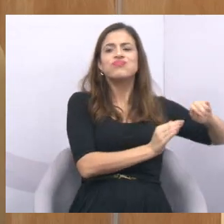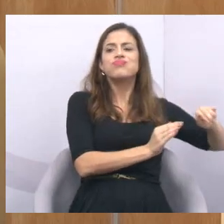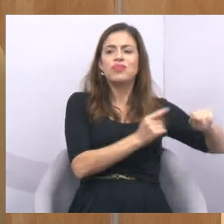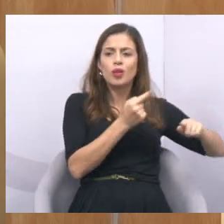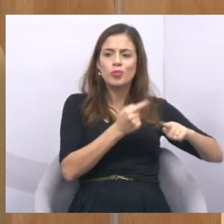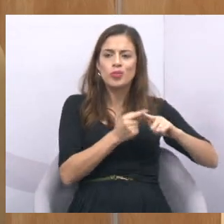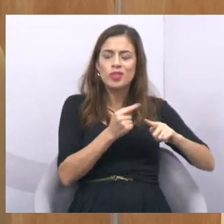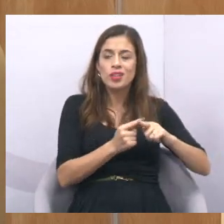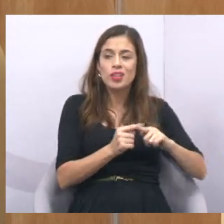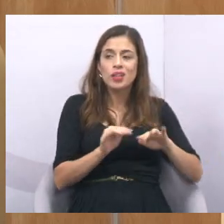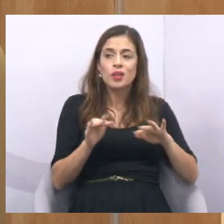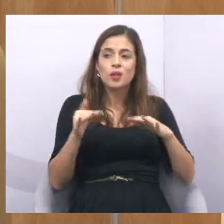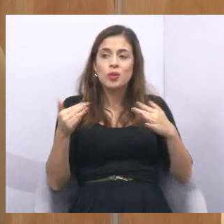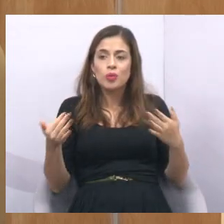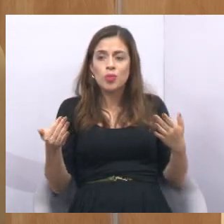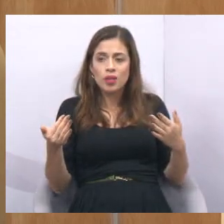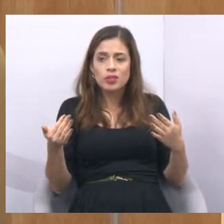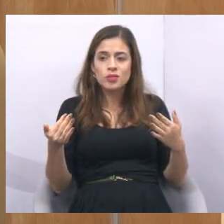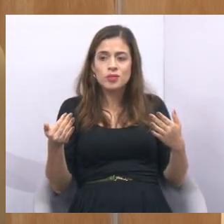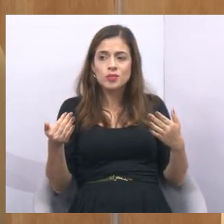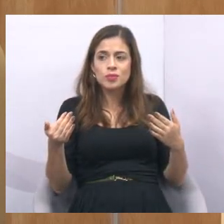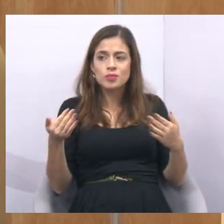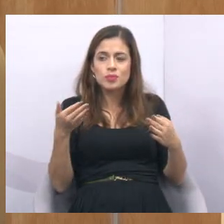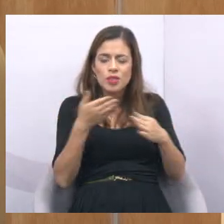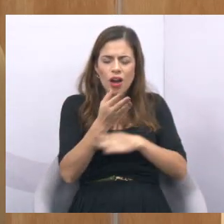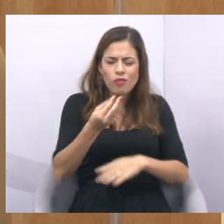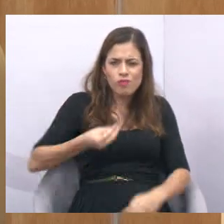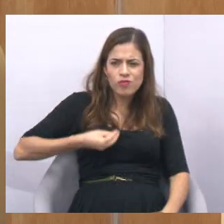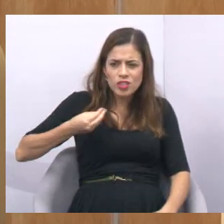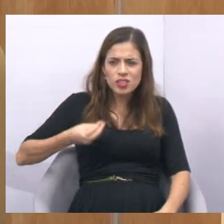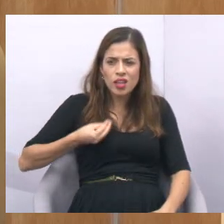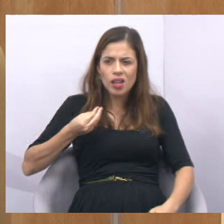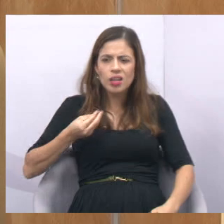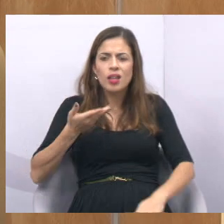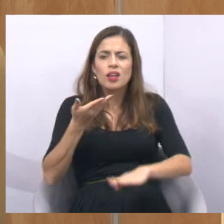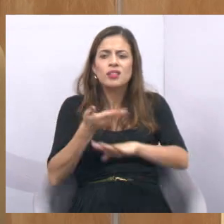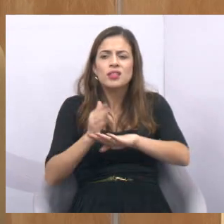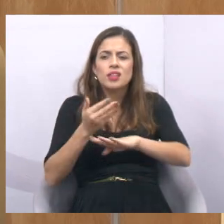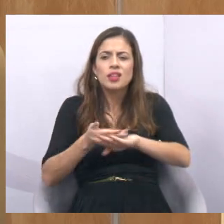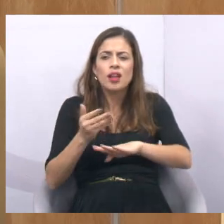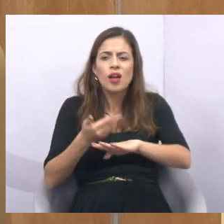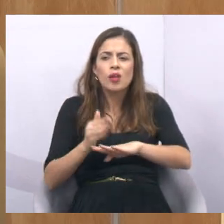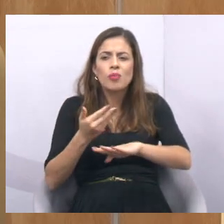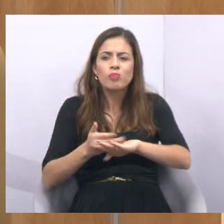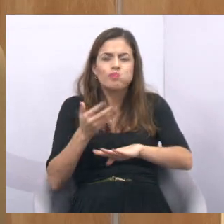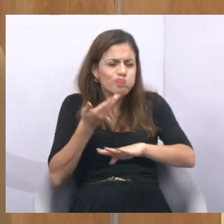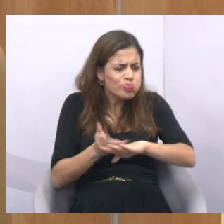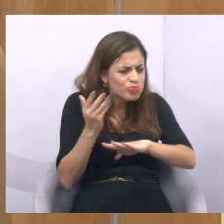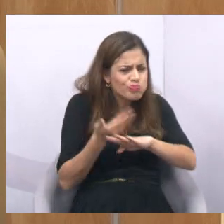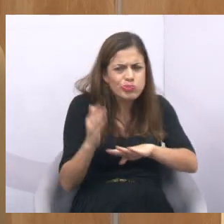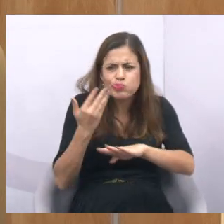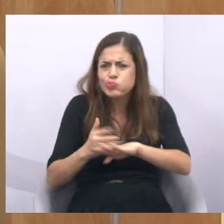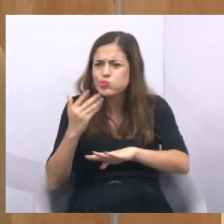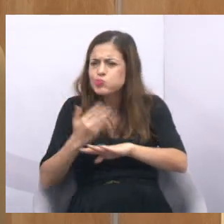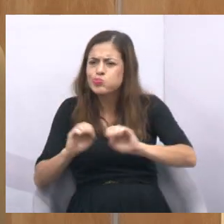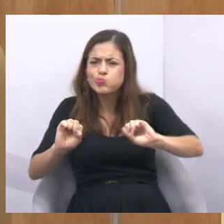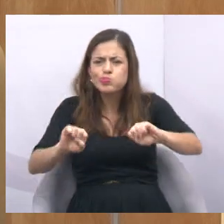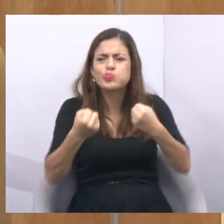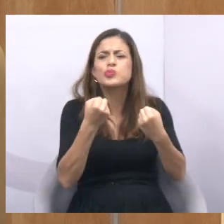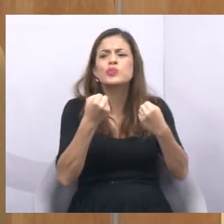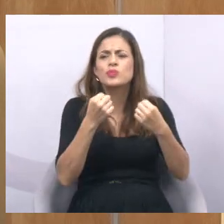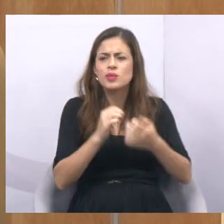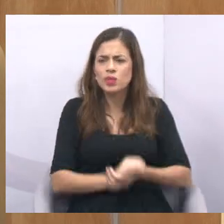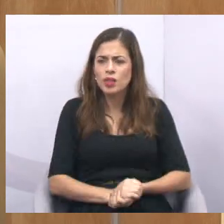quando a gente entra nessa vida, e hoje o treinamento é muito mais intenso, hoje exige